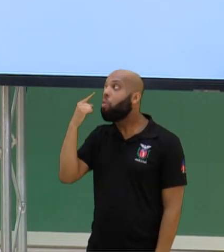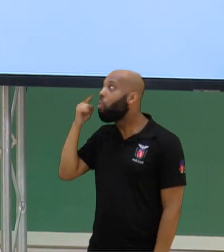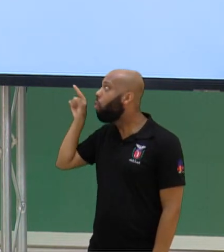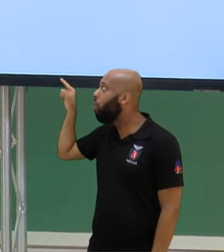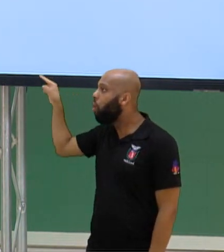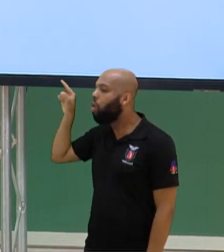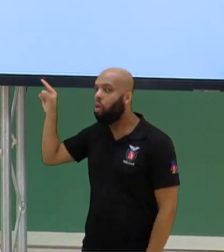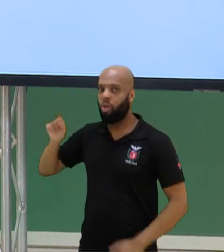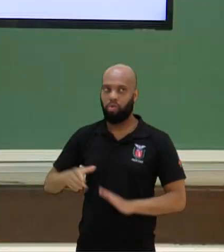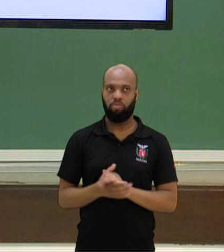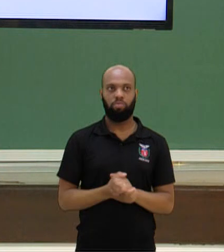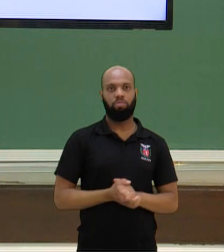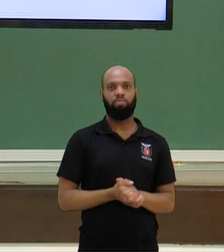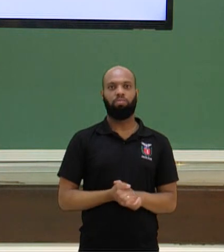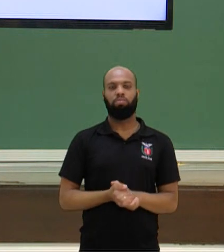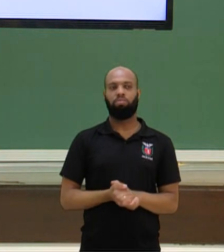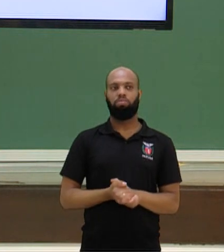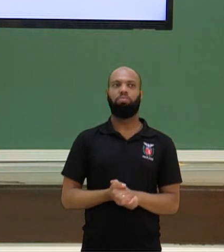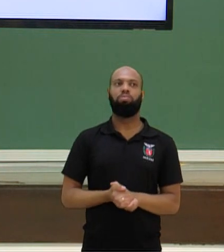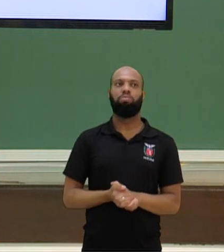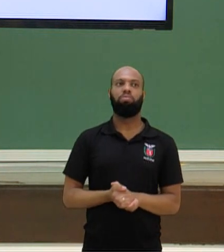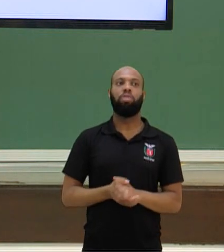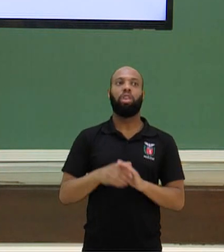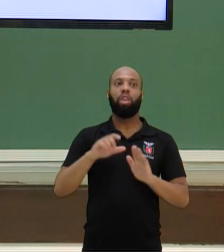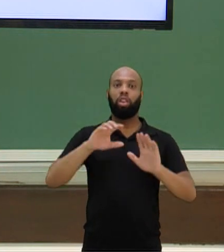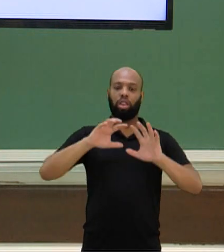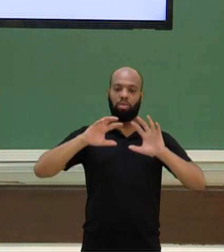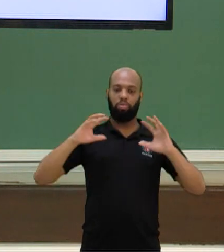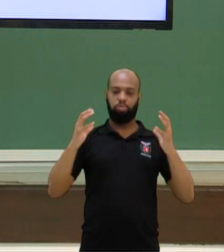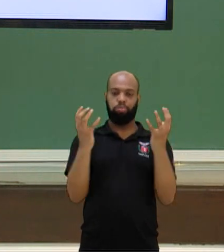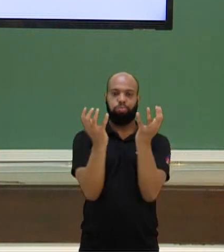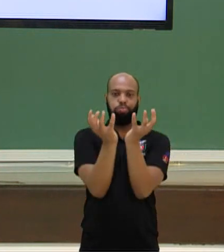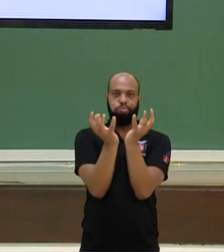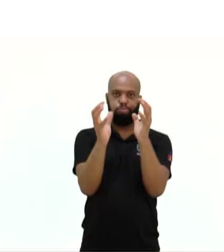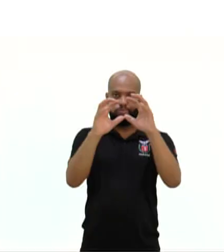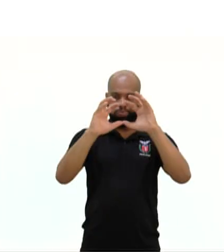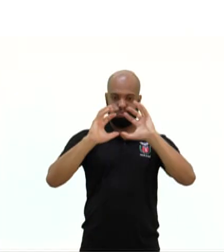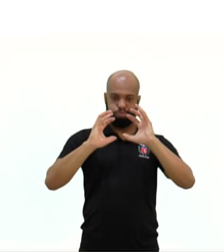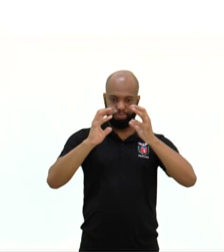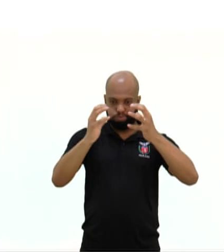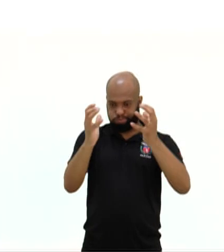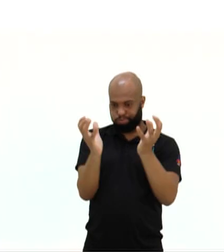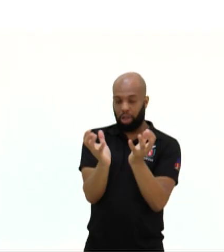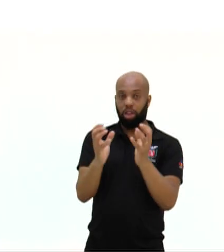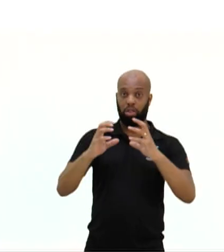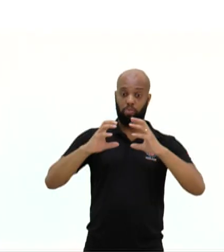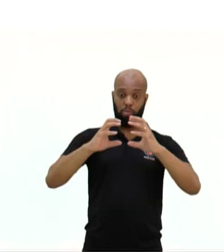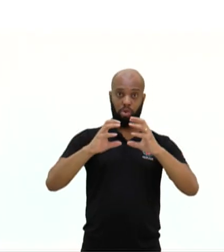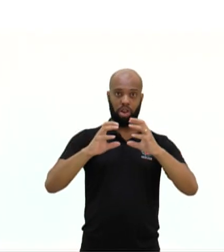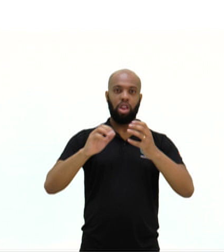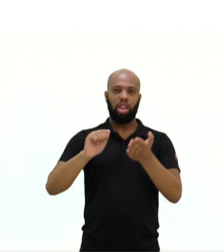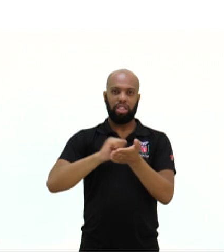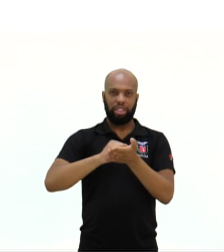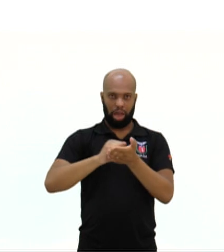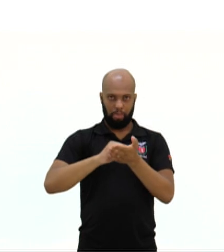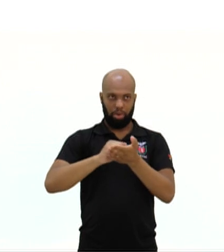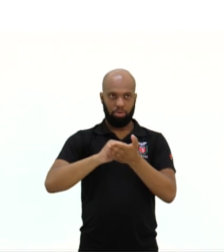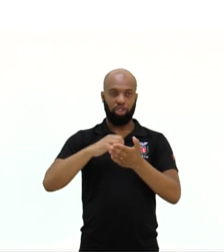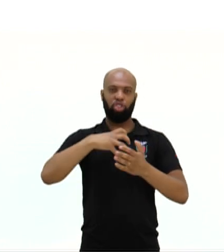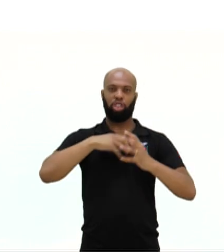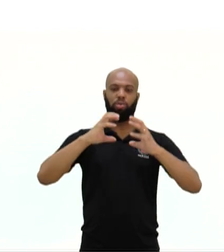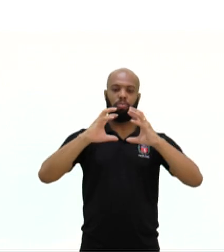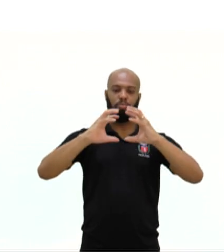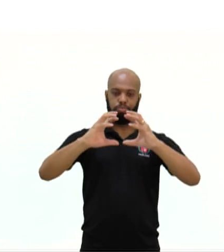tá? Esse exemplo, olha só. A superfície de uma bolha de sabão, certo? De formato